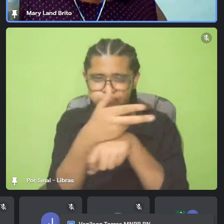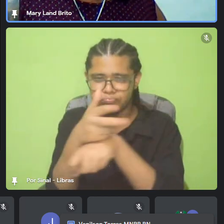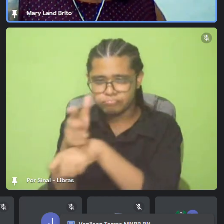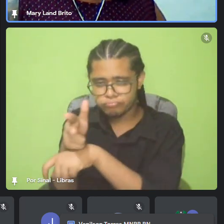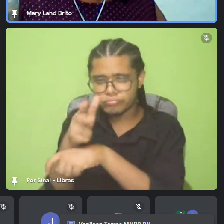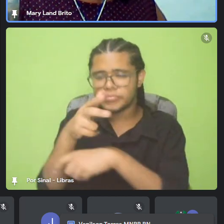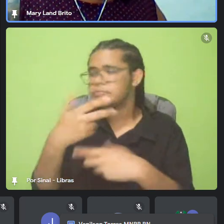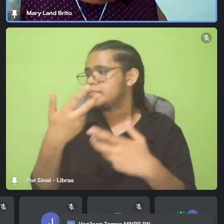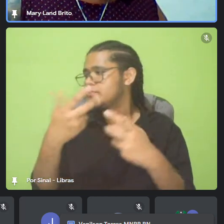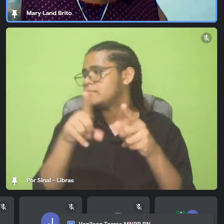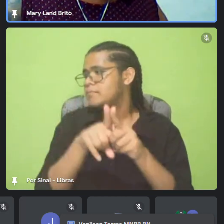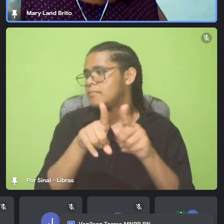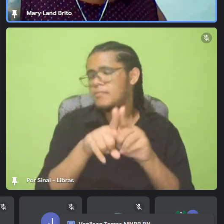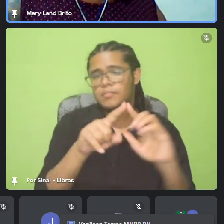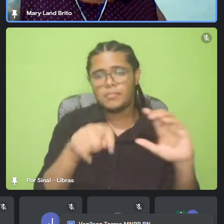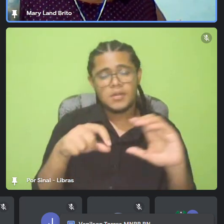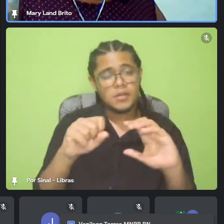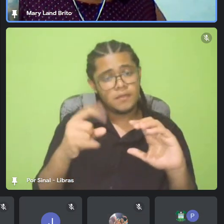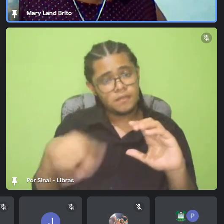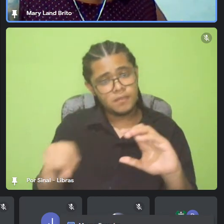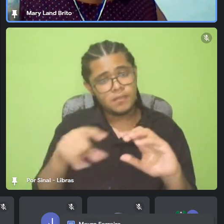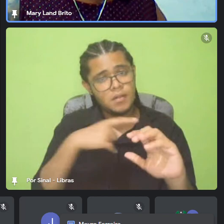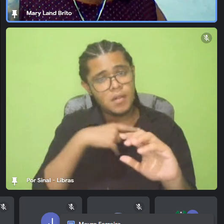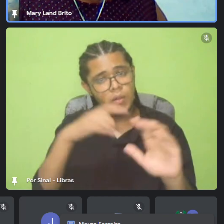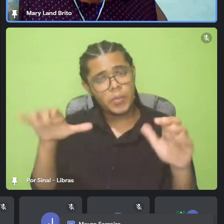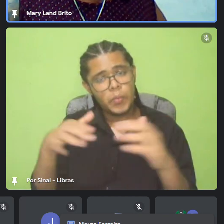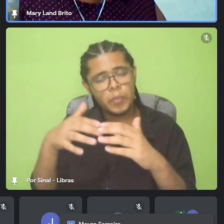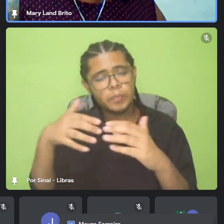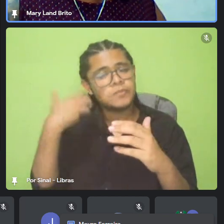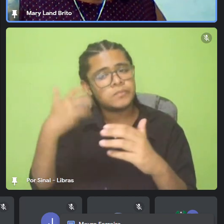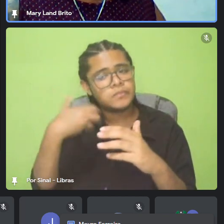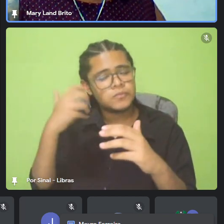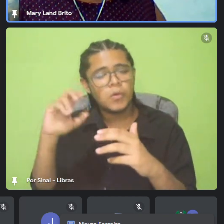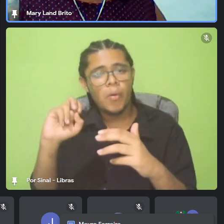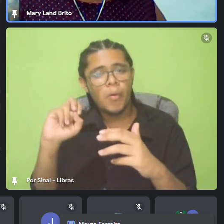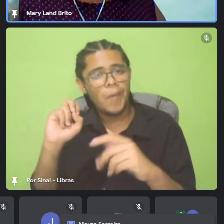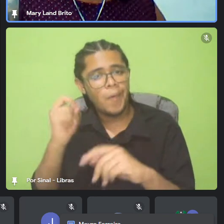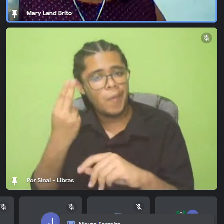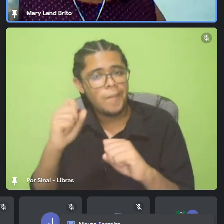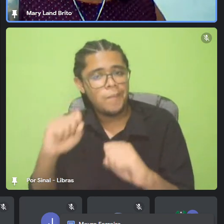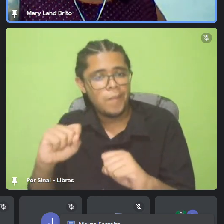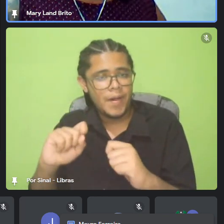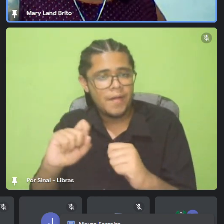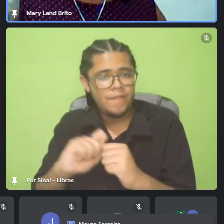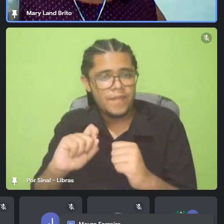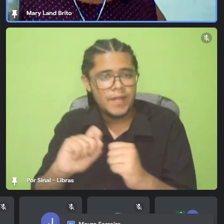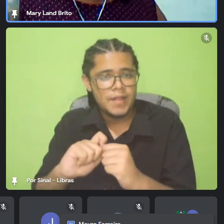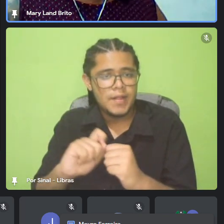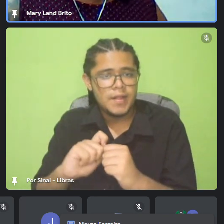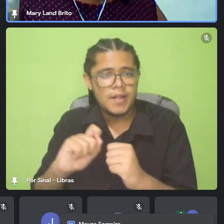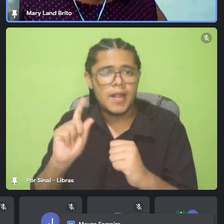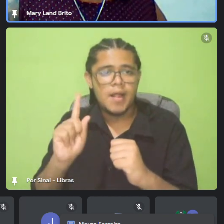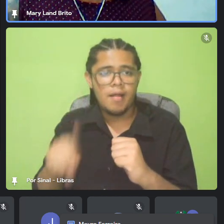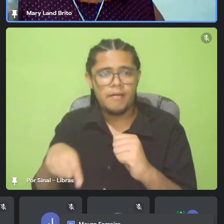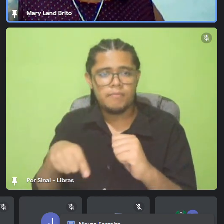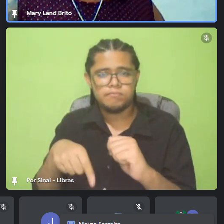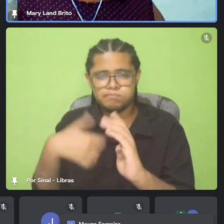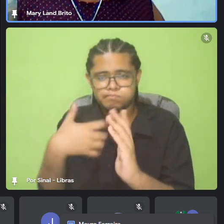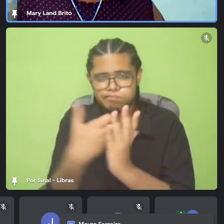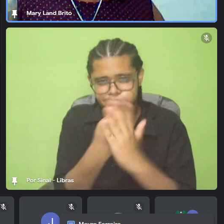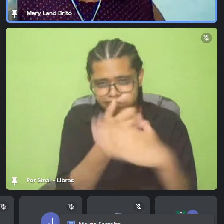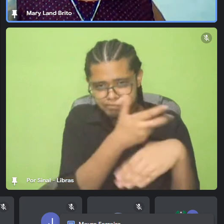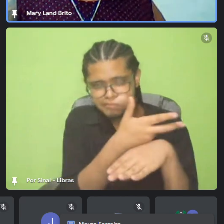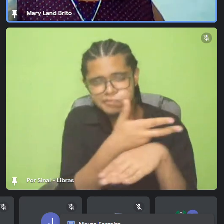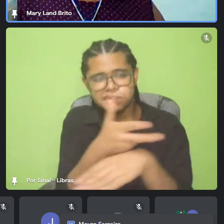vocês têm algum grupo de música, alguém que possa fazer essa setão do videoclipe, e aí, Vanilson está